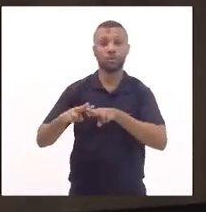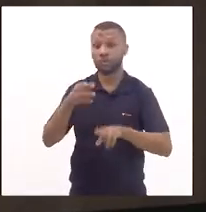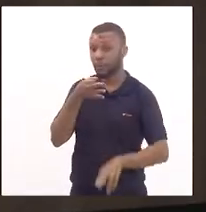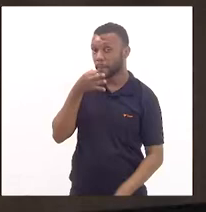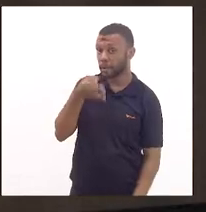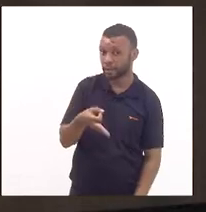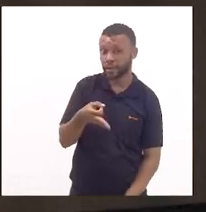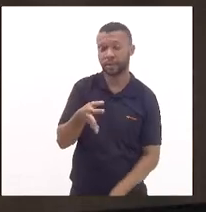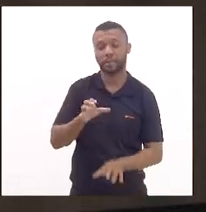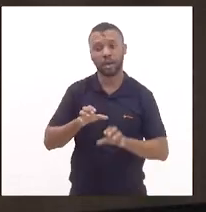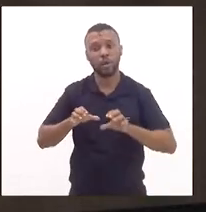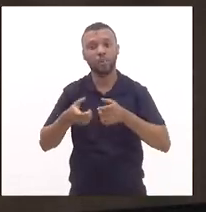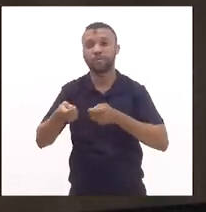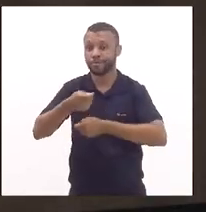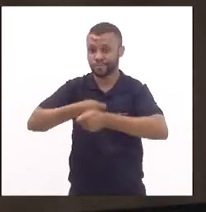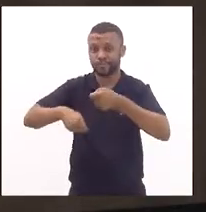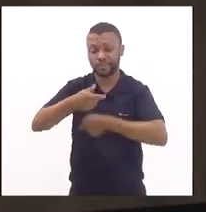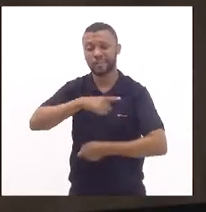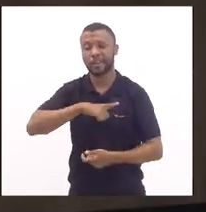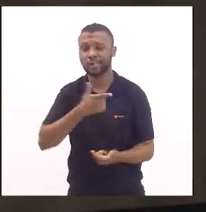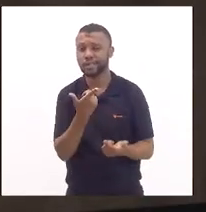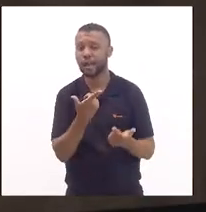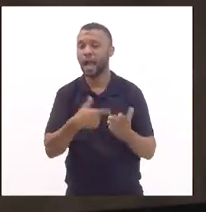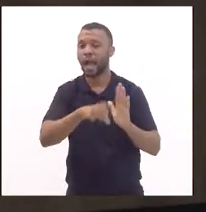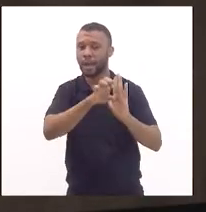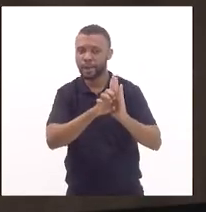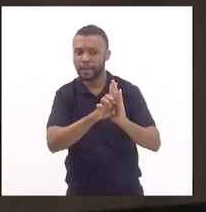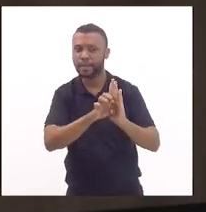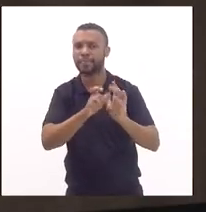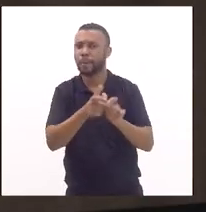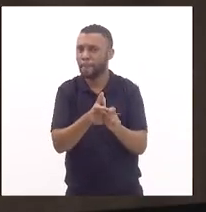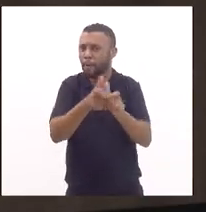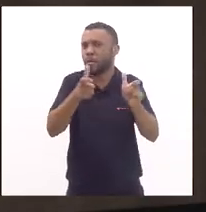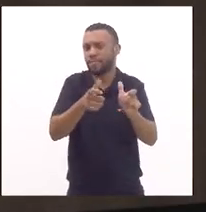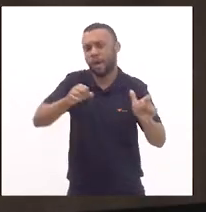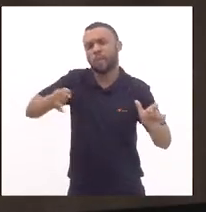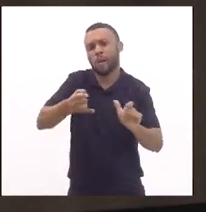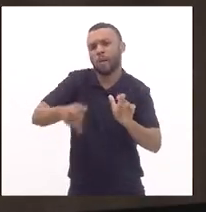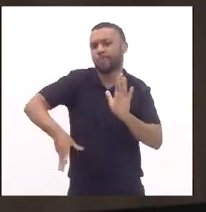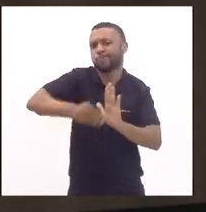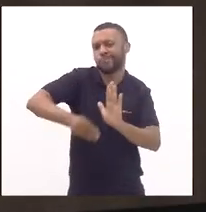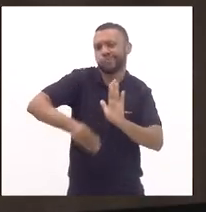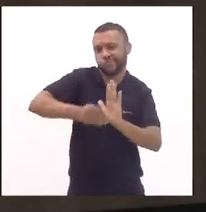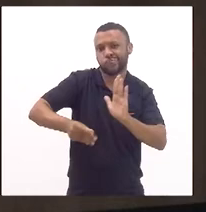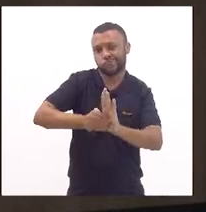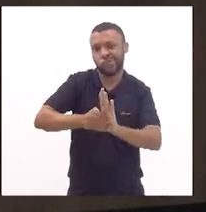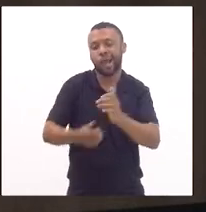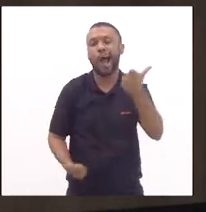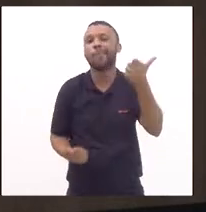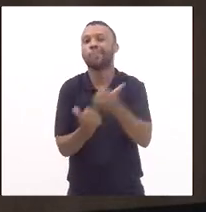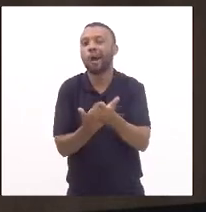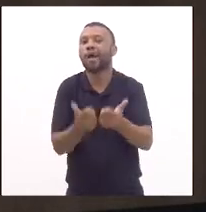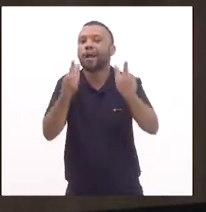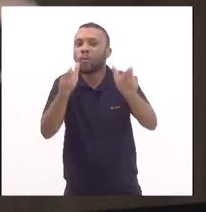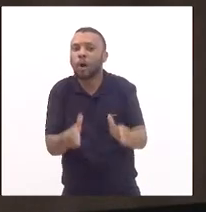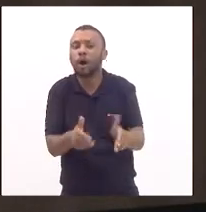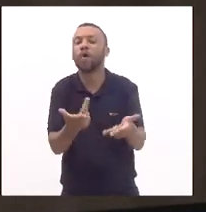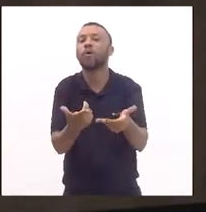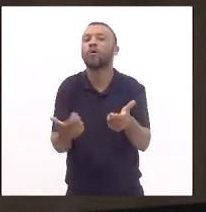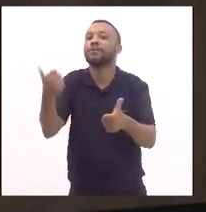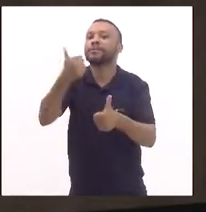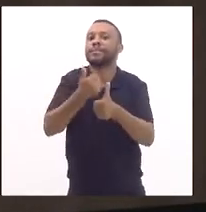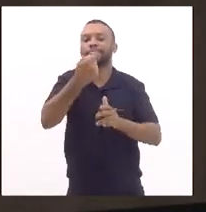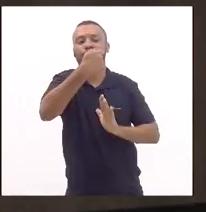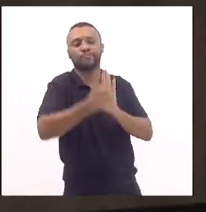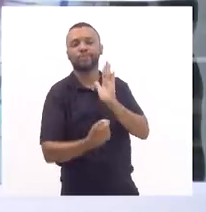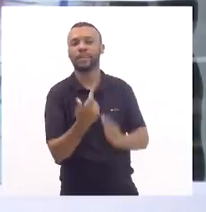Comissão de Economia, tendo em vista que as emendas foram, em boa medida, aproveitadas, é favorável nos termos do substitutivo